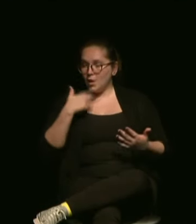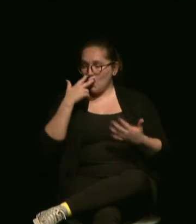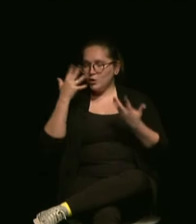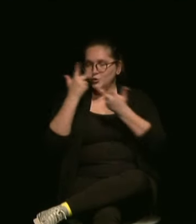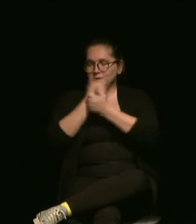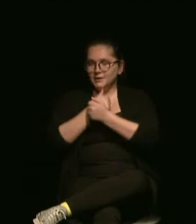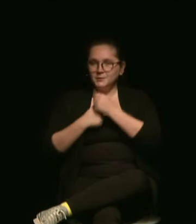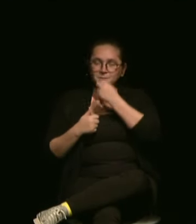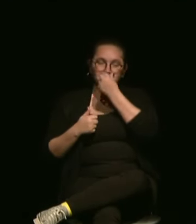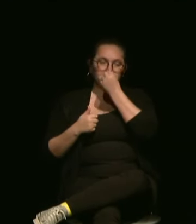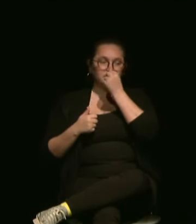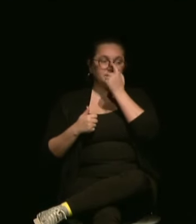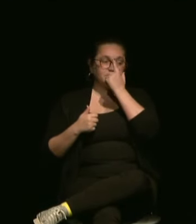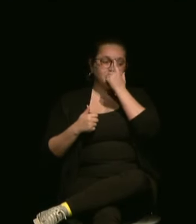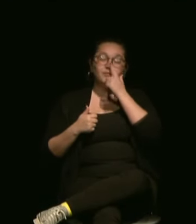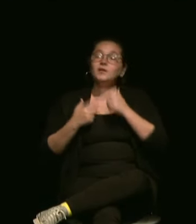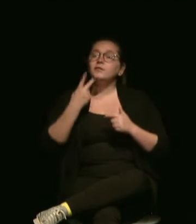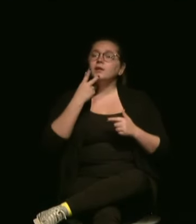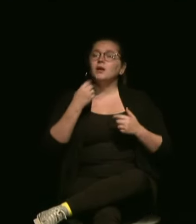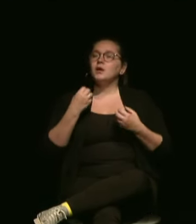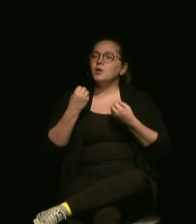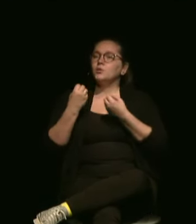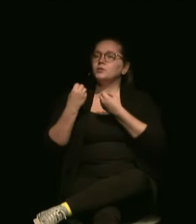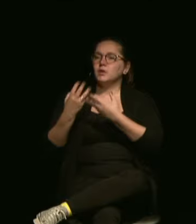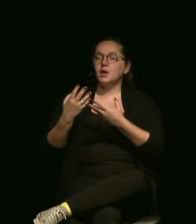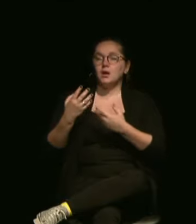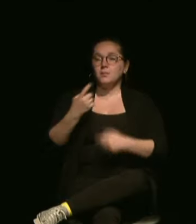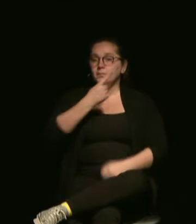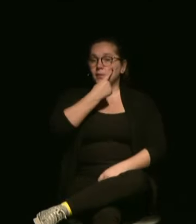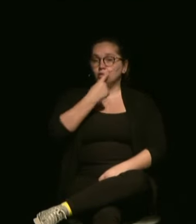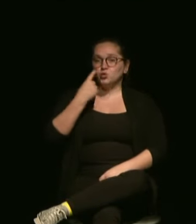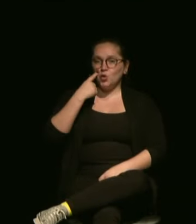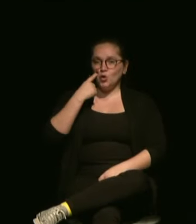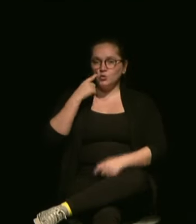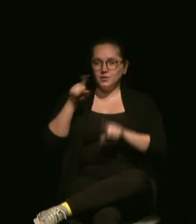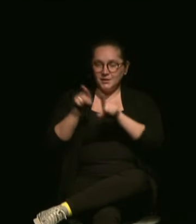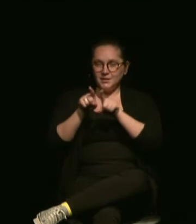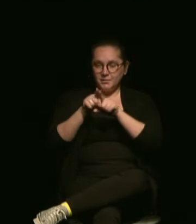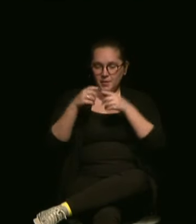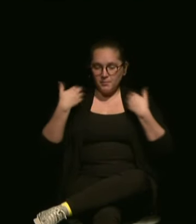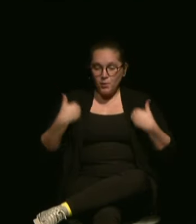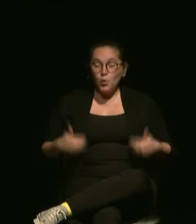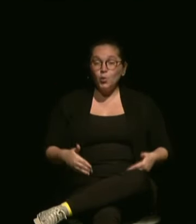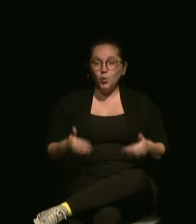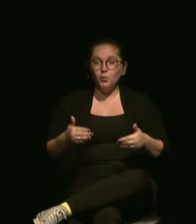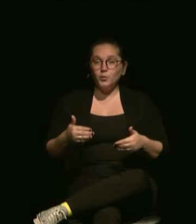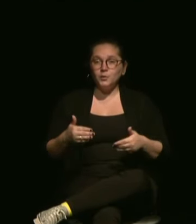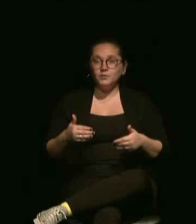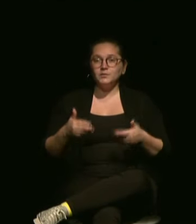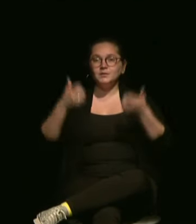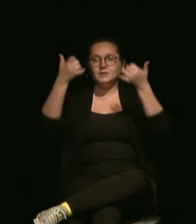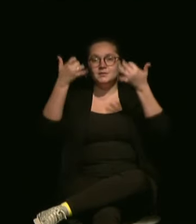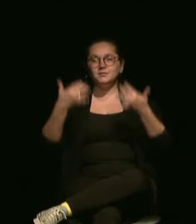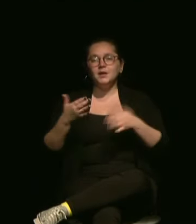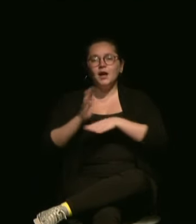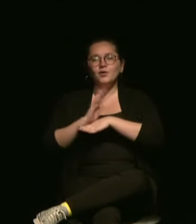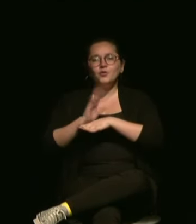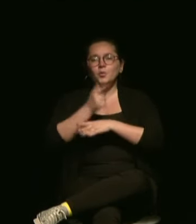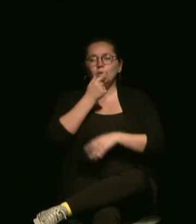Só posso dar meu corpo e meus olhos, diz Coutinho, no filme do Carlinhos